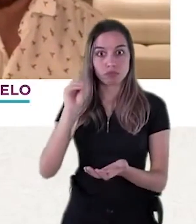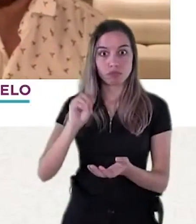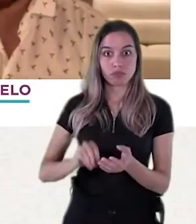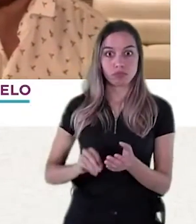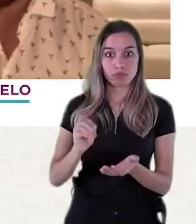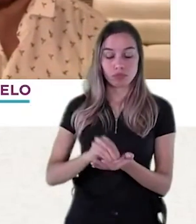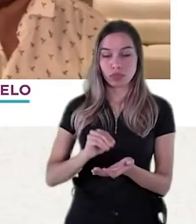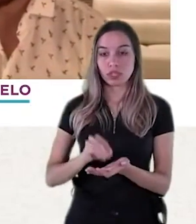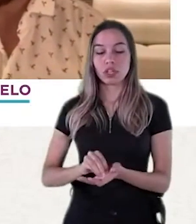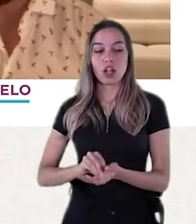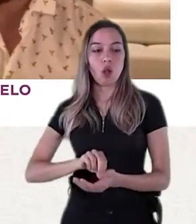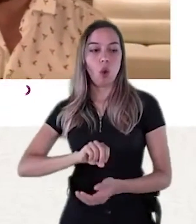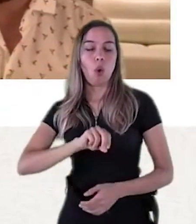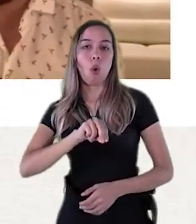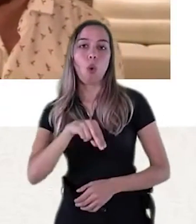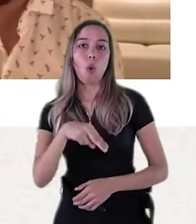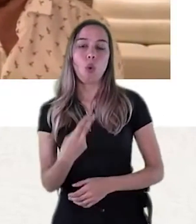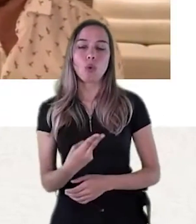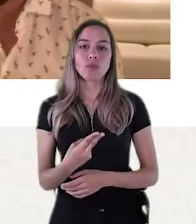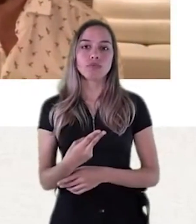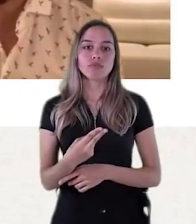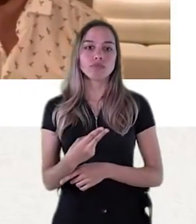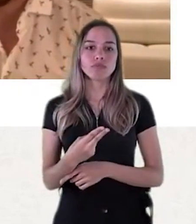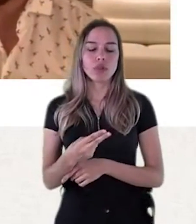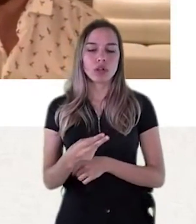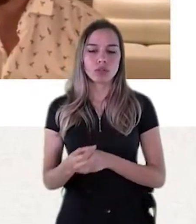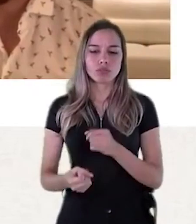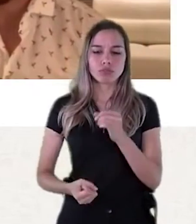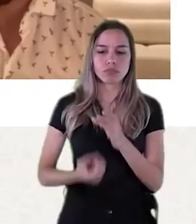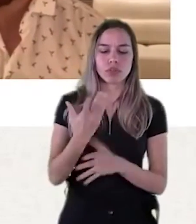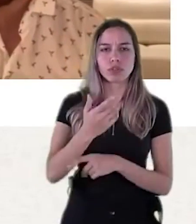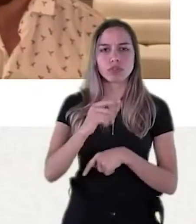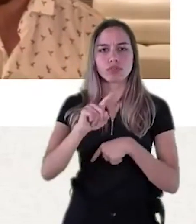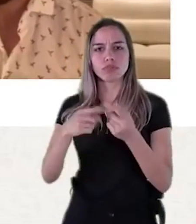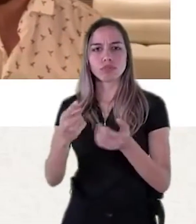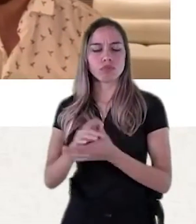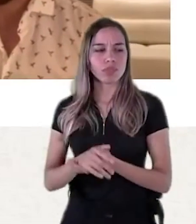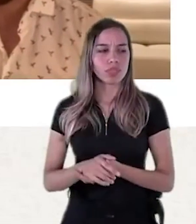Interessante, Afonso, que quando me surgiu a ideia do romance,